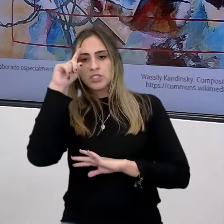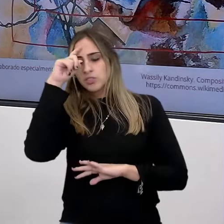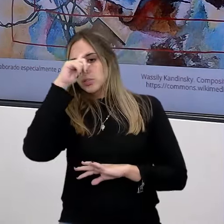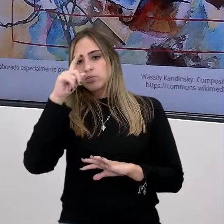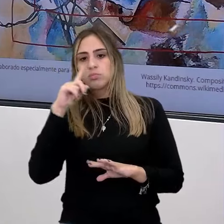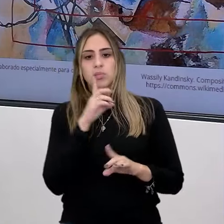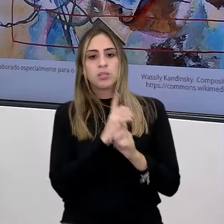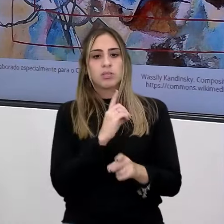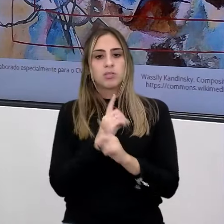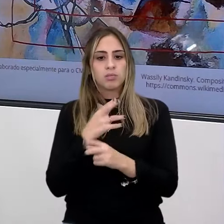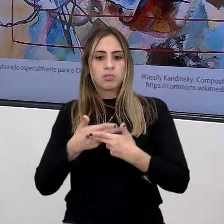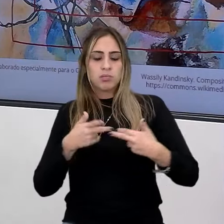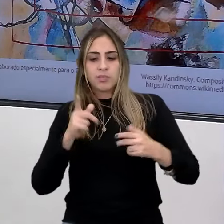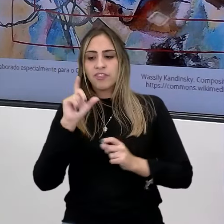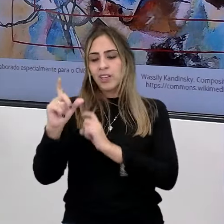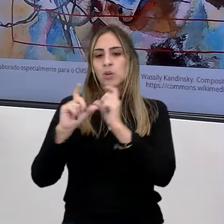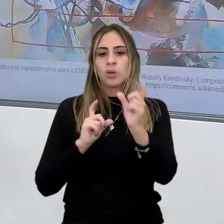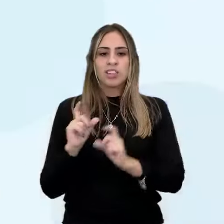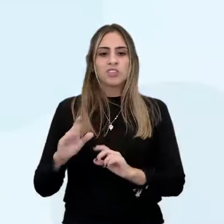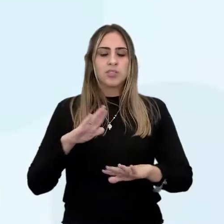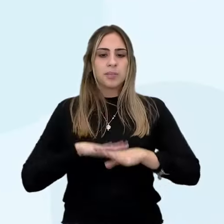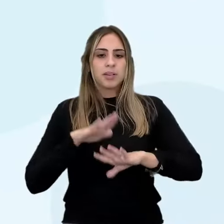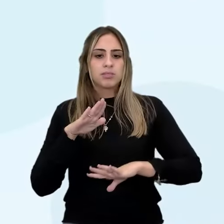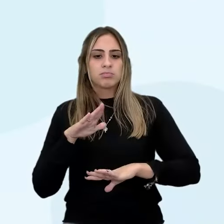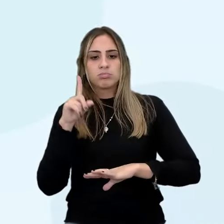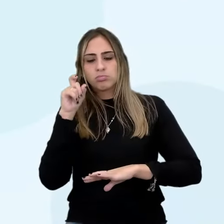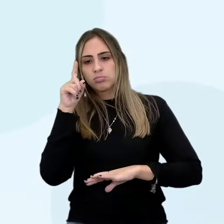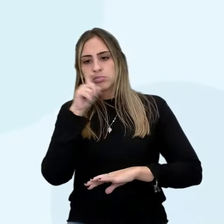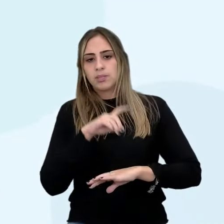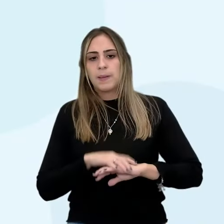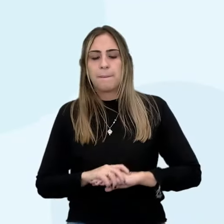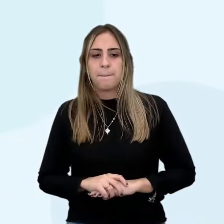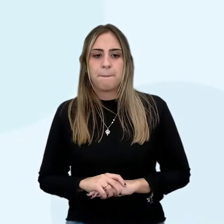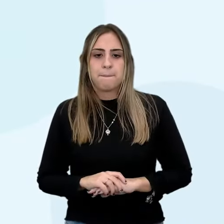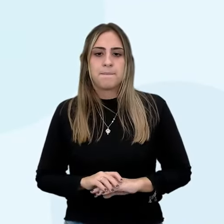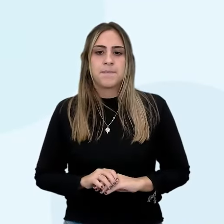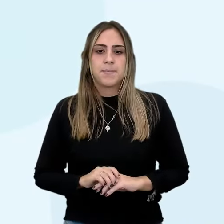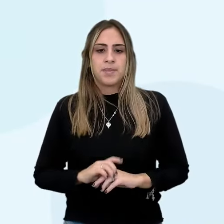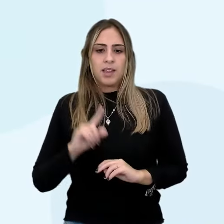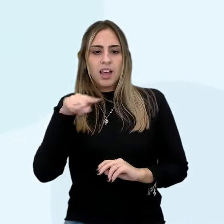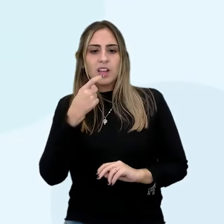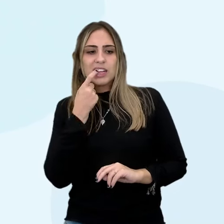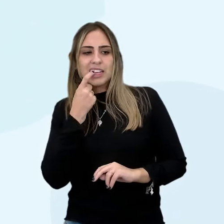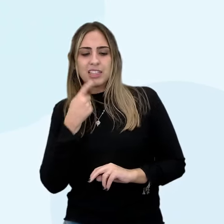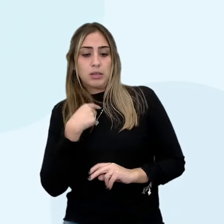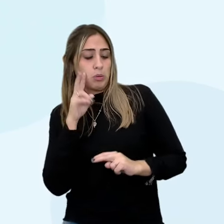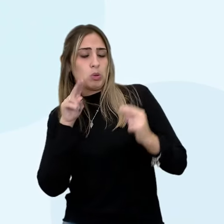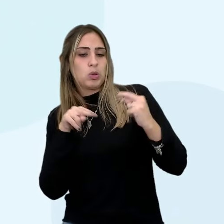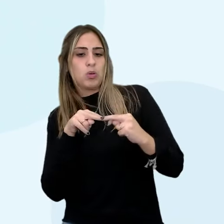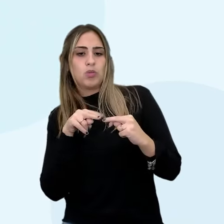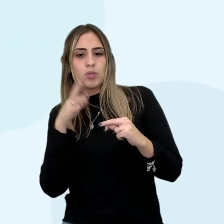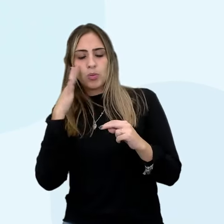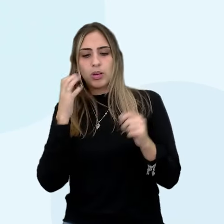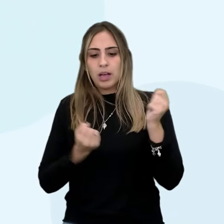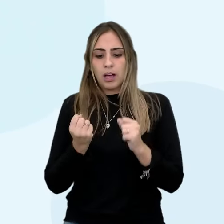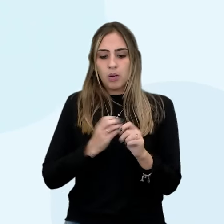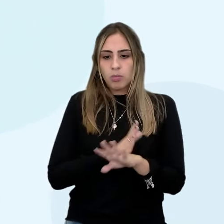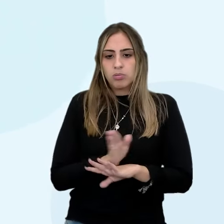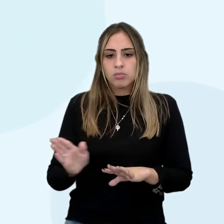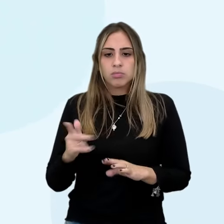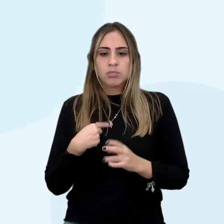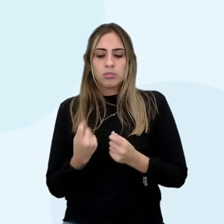elementos que figurativos é mais visível lá não isso aqui é um dente a esse aqui eu tô vendo aqui um carro passando